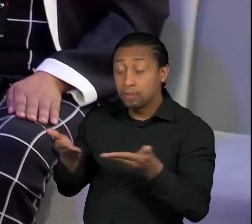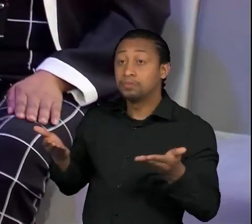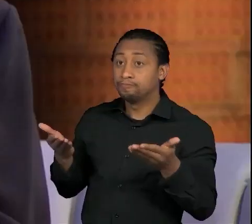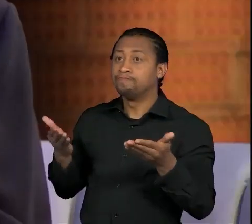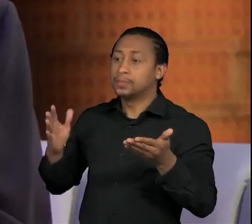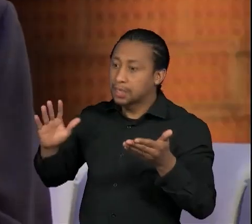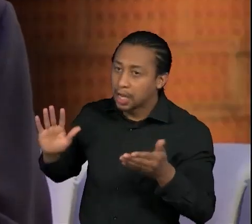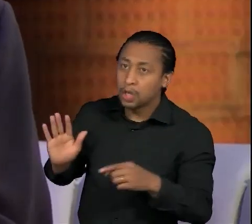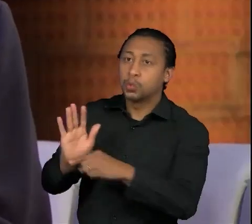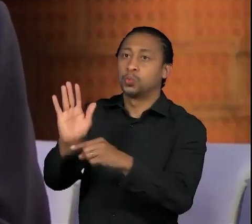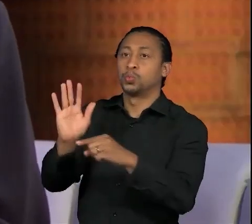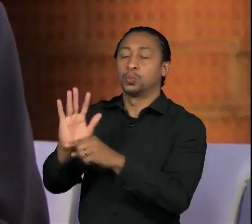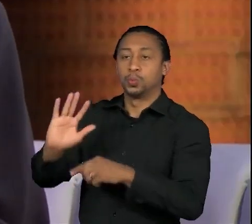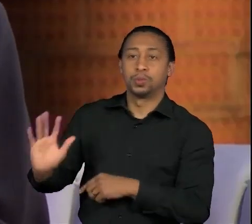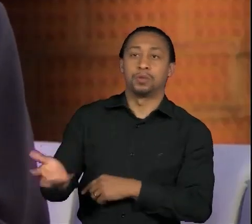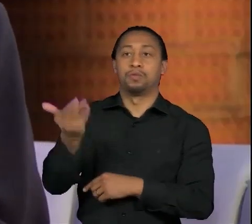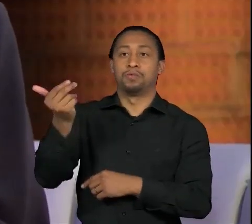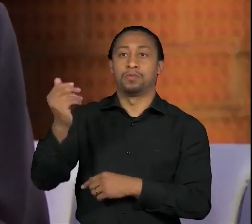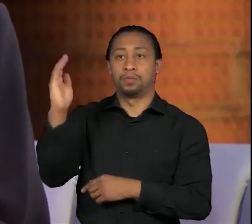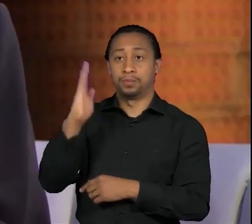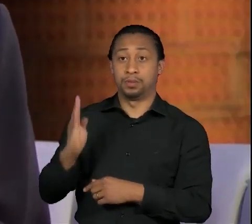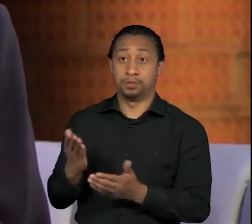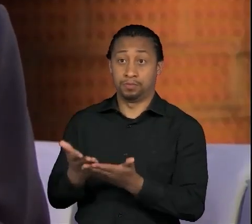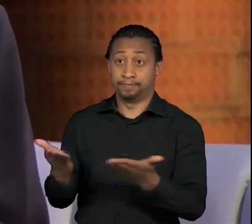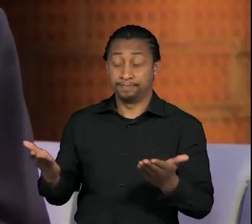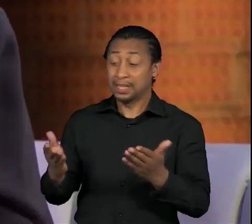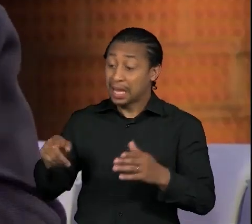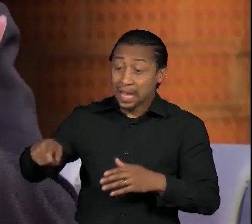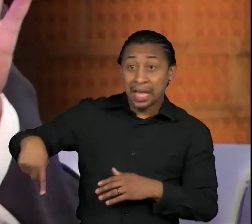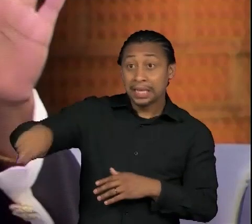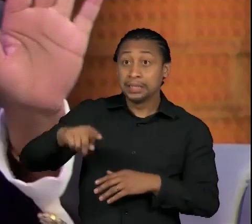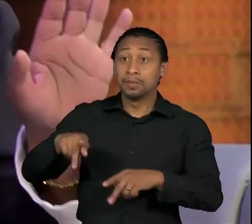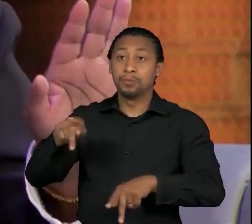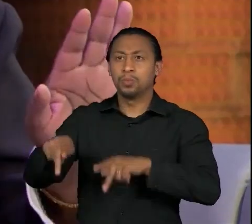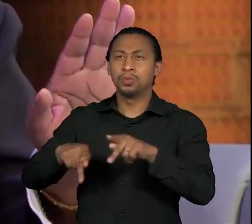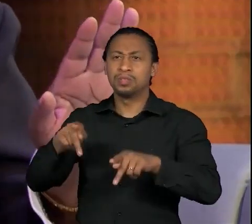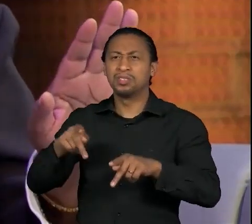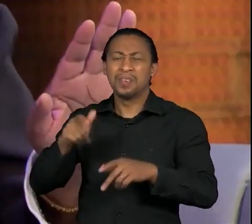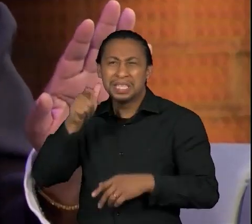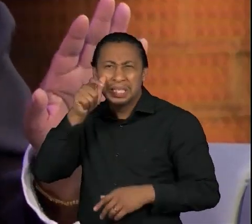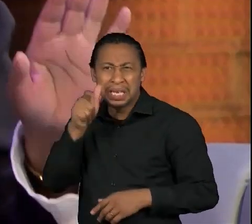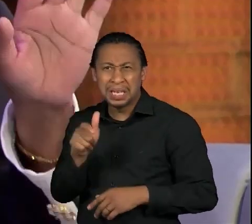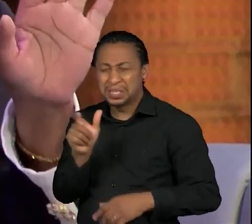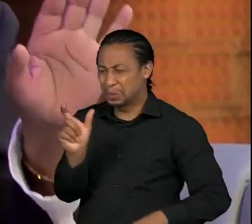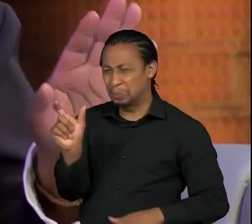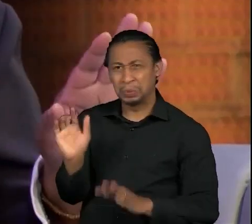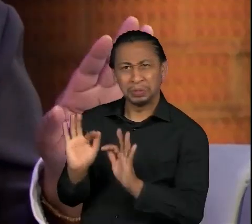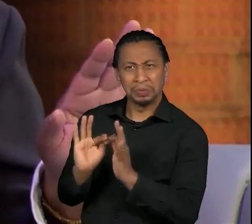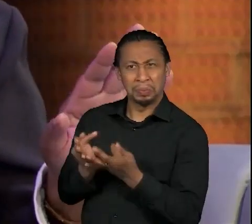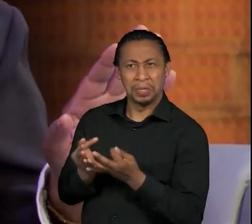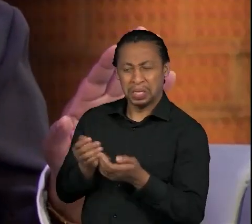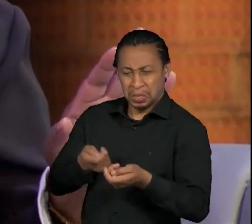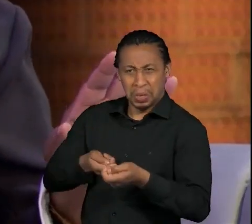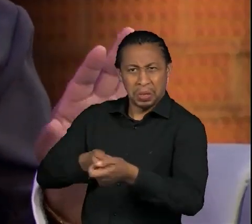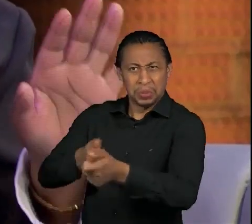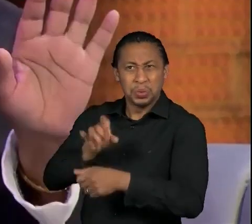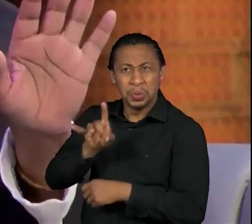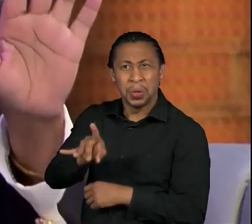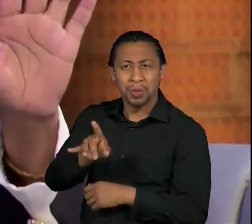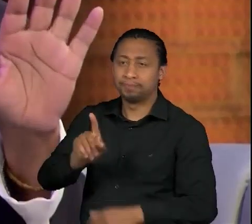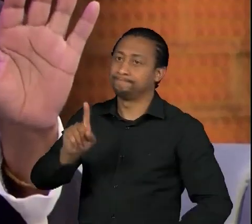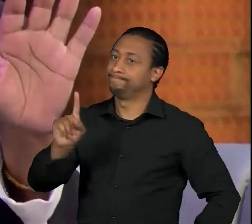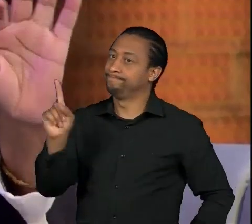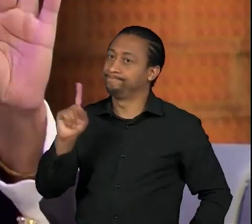população não estava interessada só num Bolsa Família, num auxílio específico,